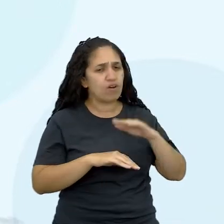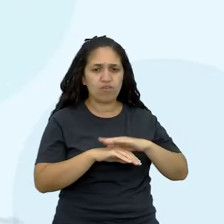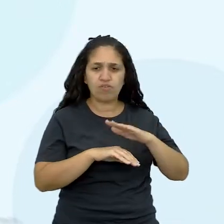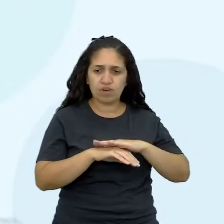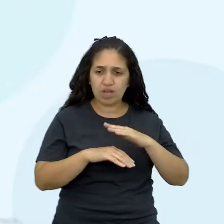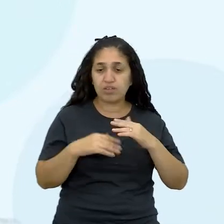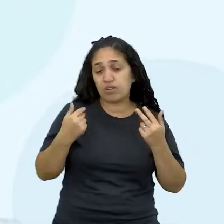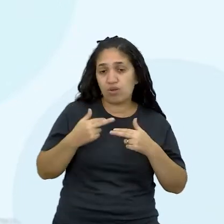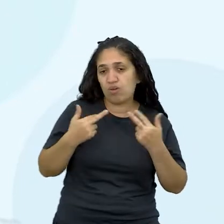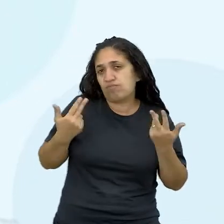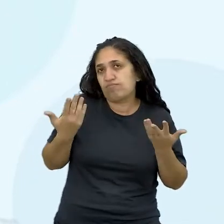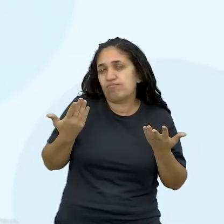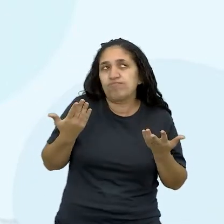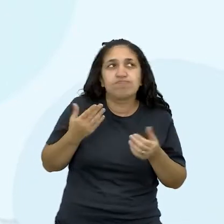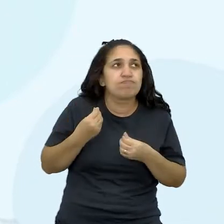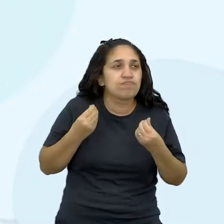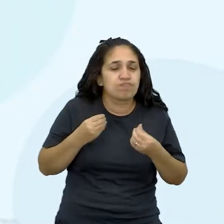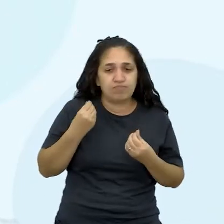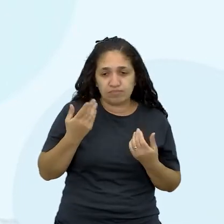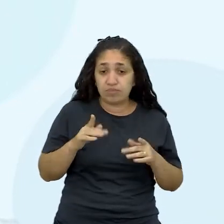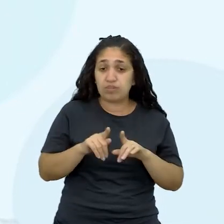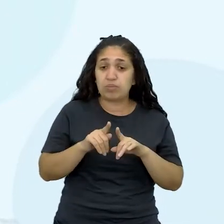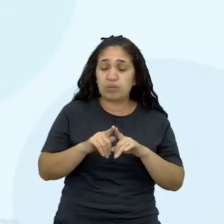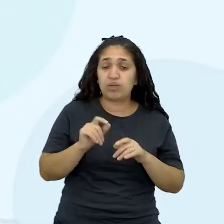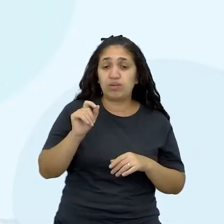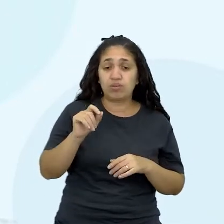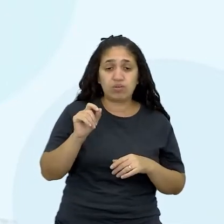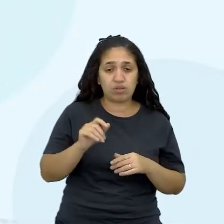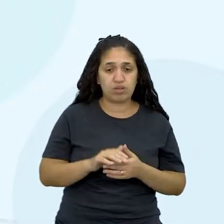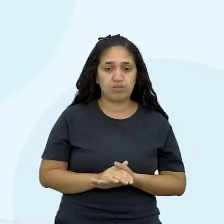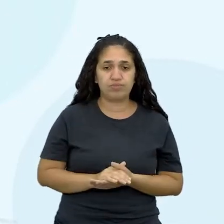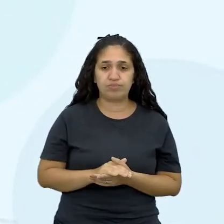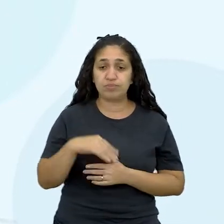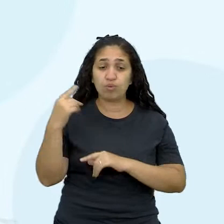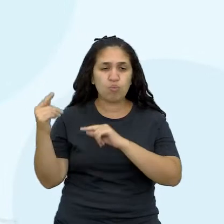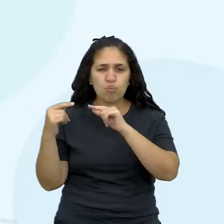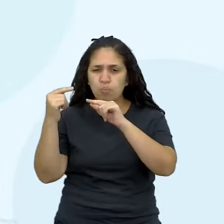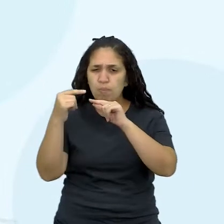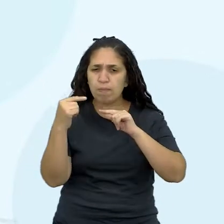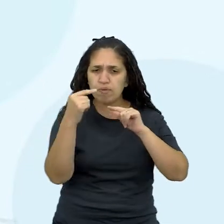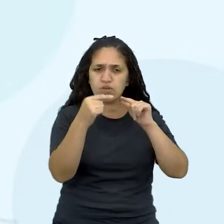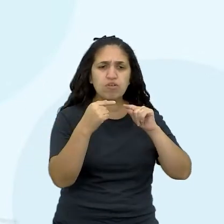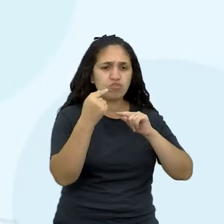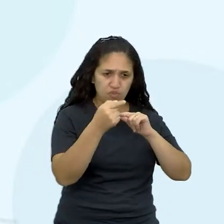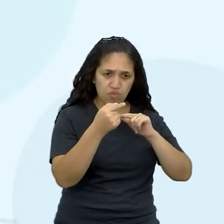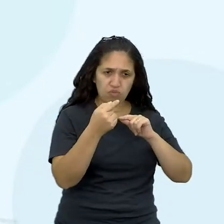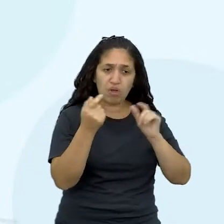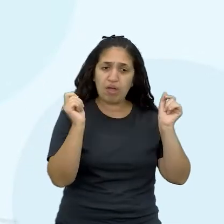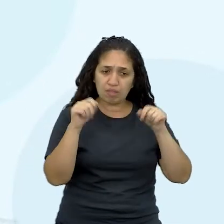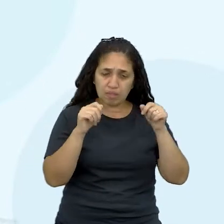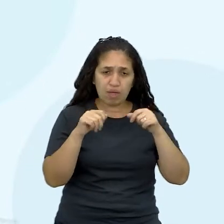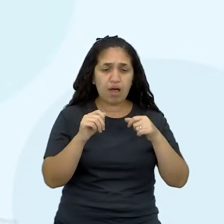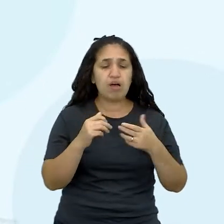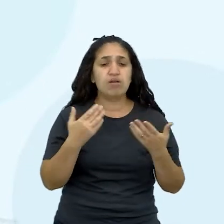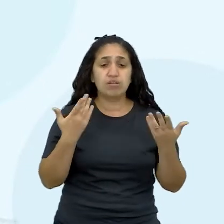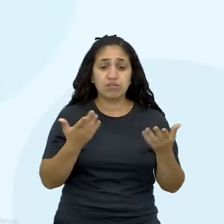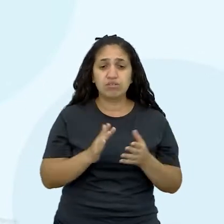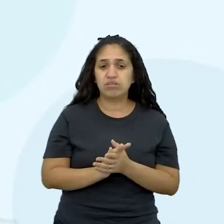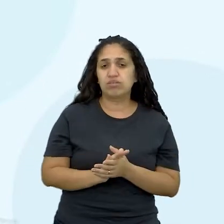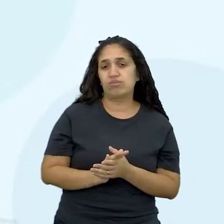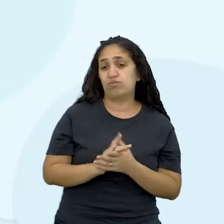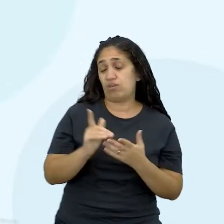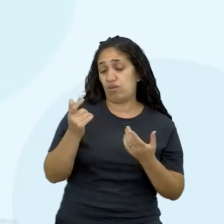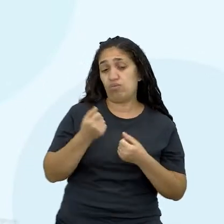eu consigo realizar também os meus objetivos, aí sim eu